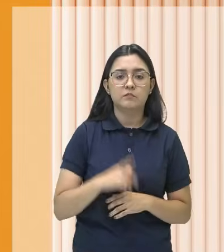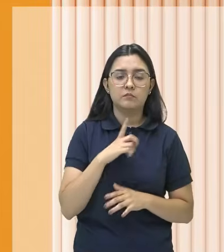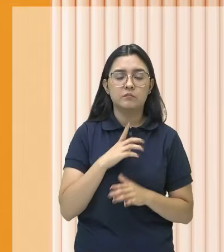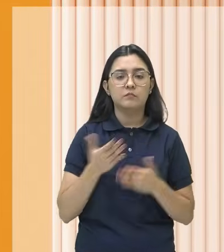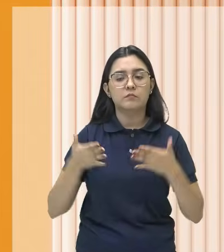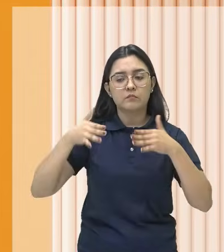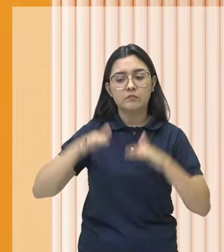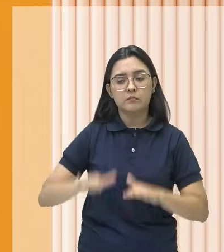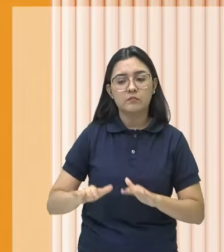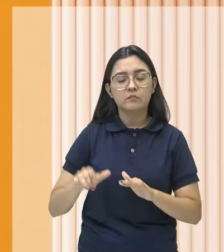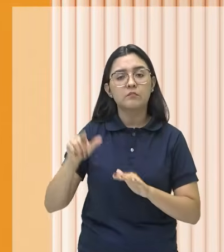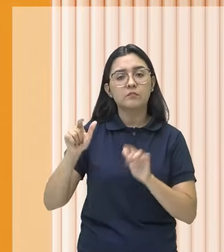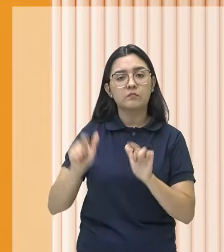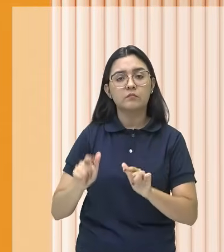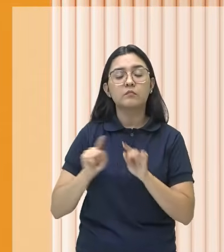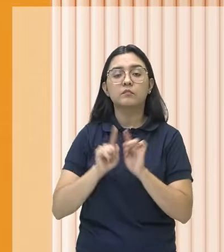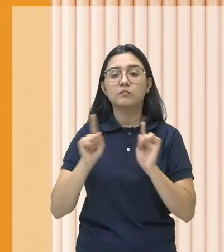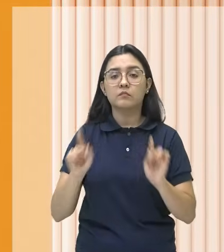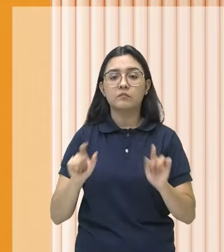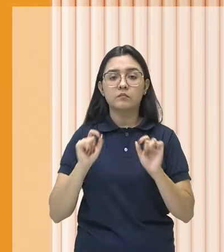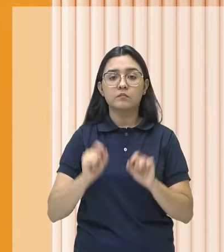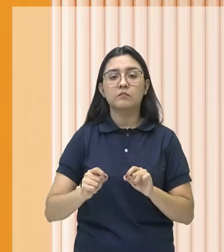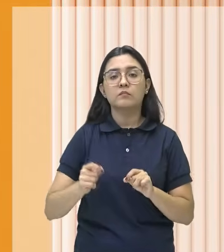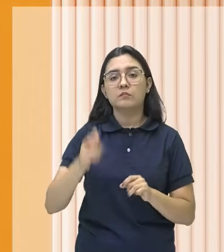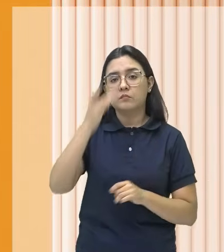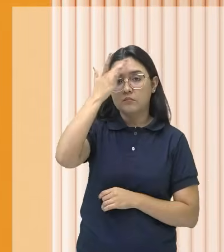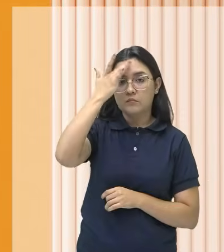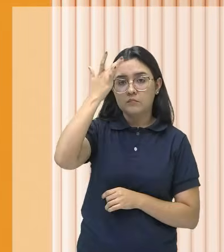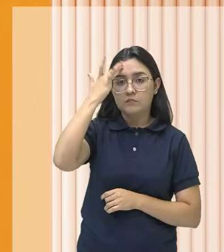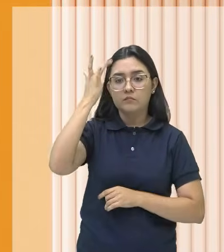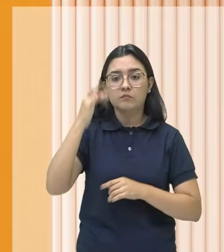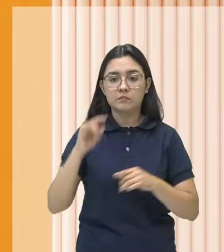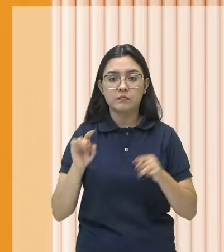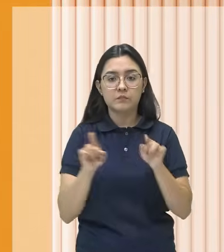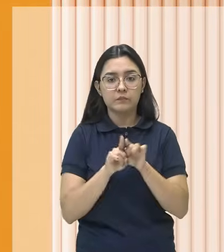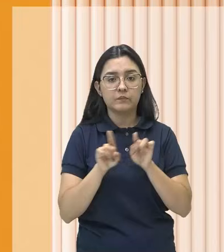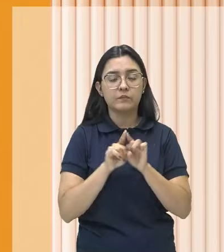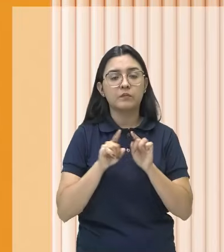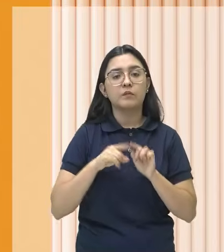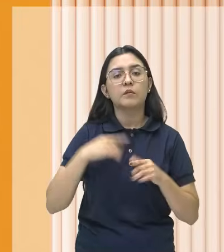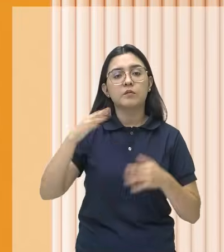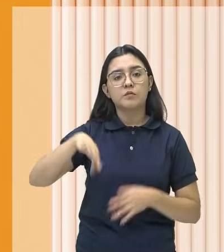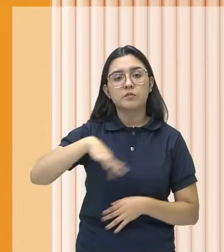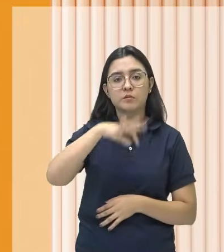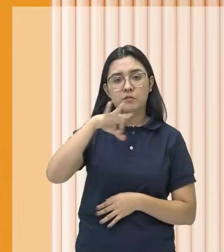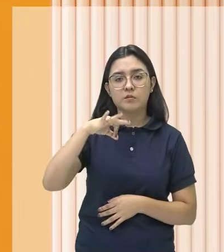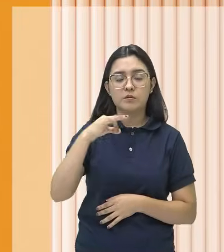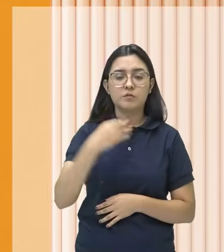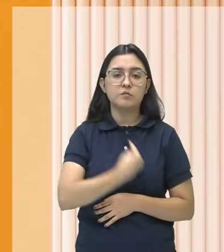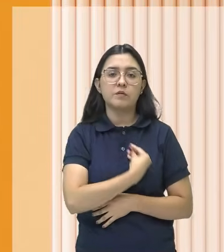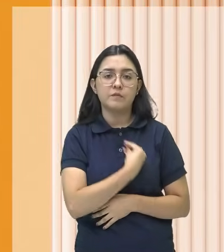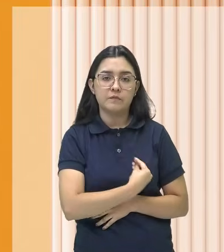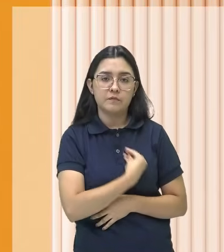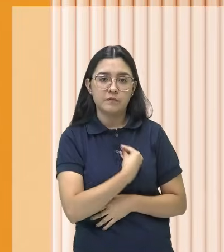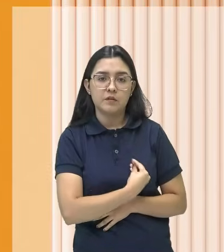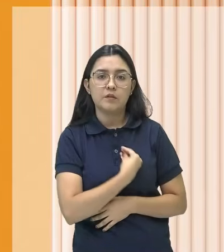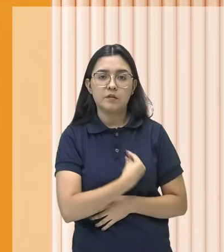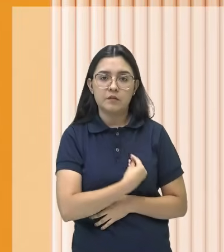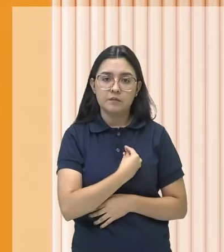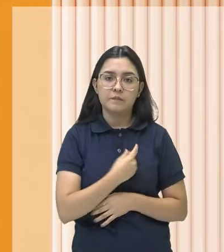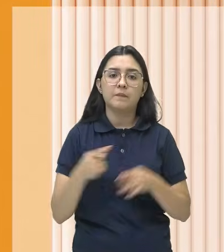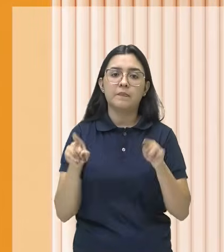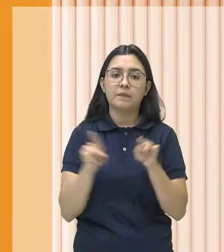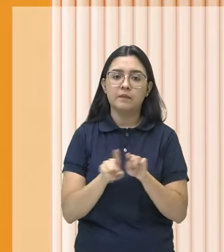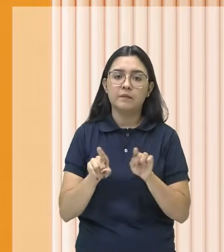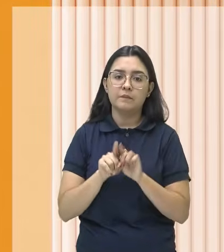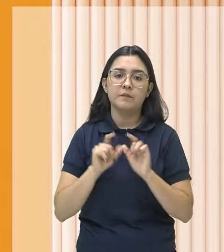fixar naquele lugar, mas com a sua saúde mental, com a sua espiritualidade, com a sua vida, com a